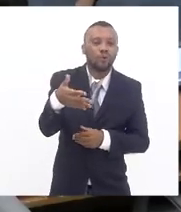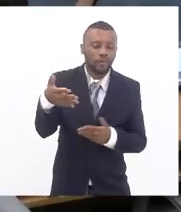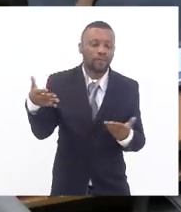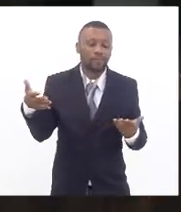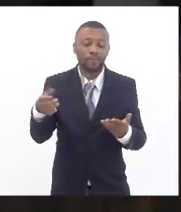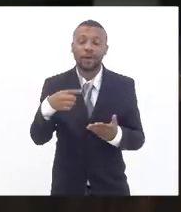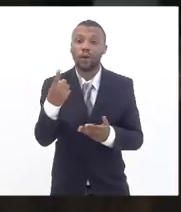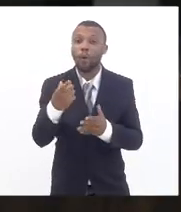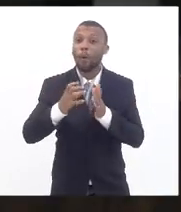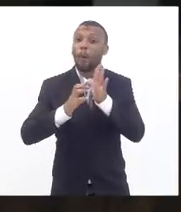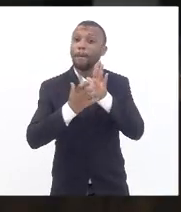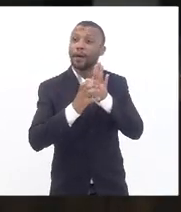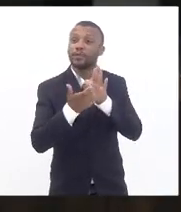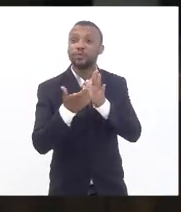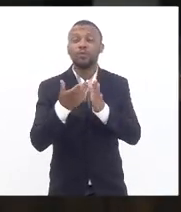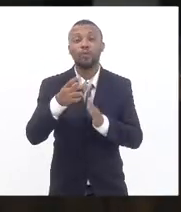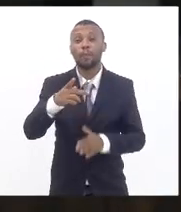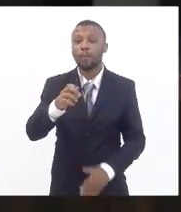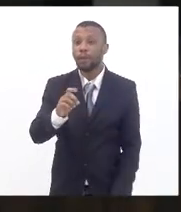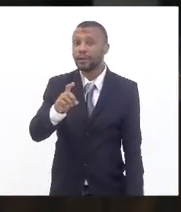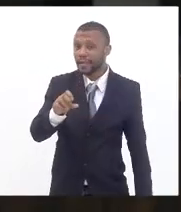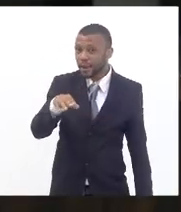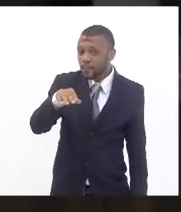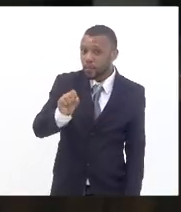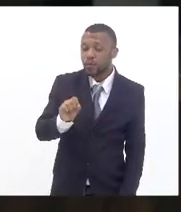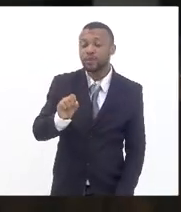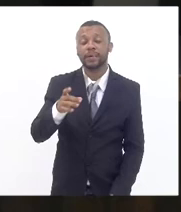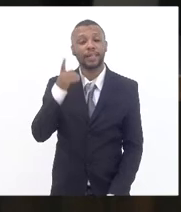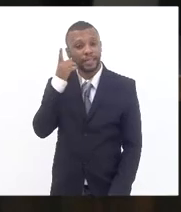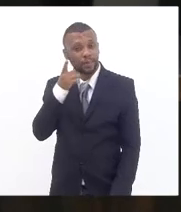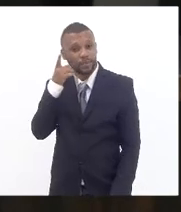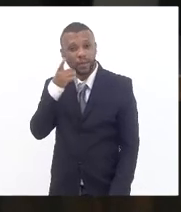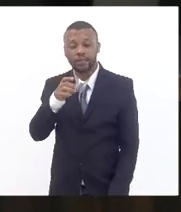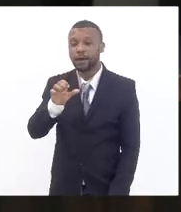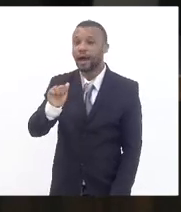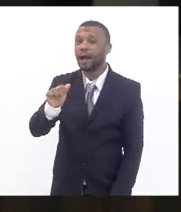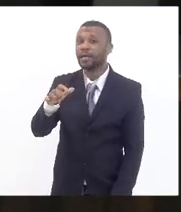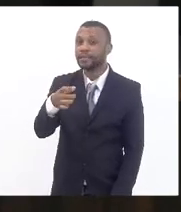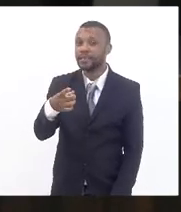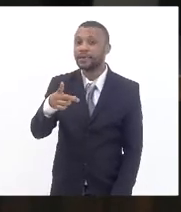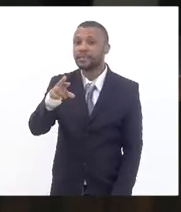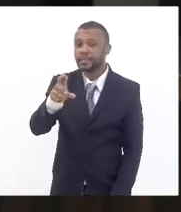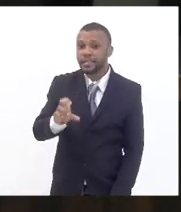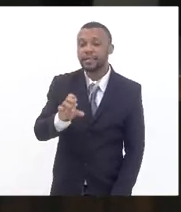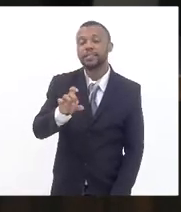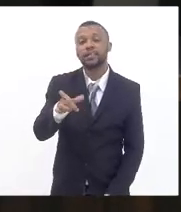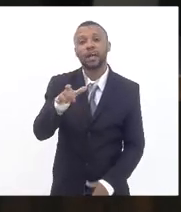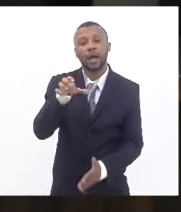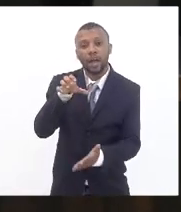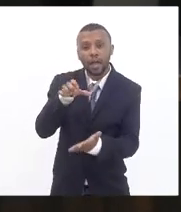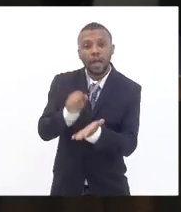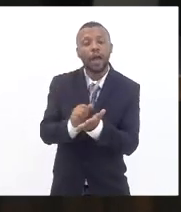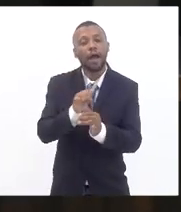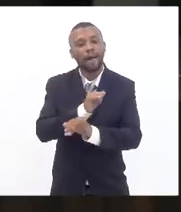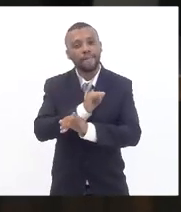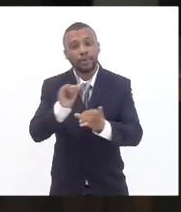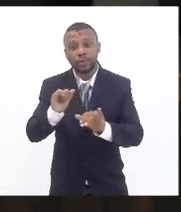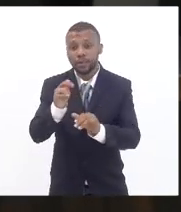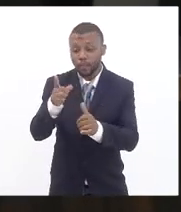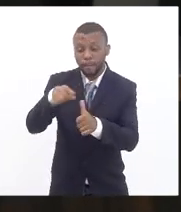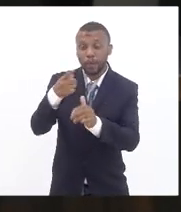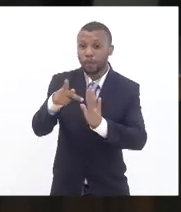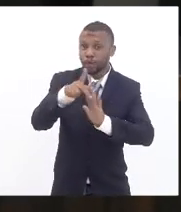do Podemos, deputado Alexandre Freitas, registrado a abstenção do primeiro projeto. O